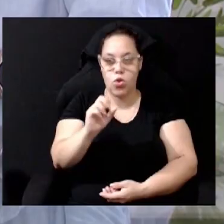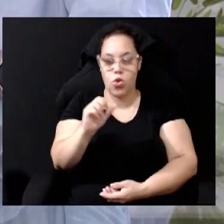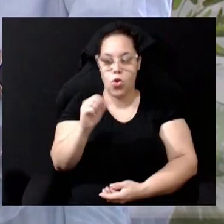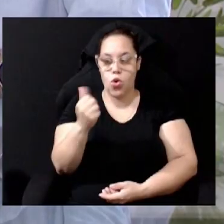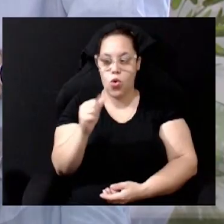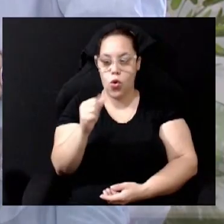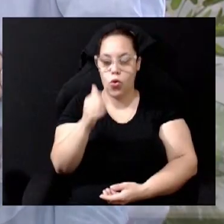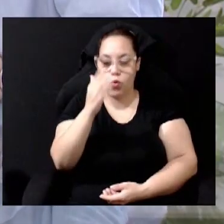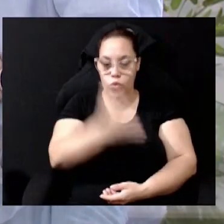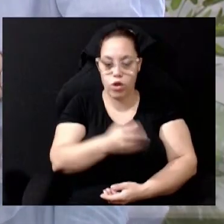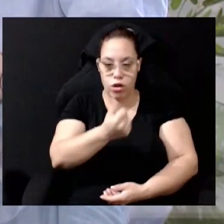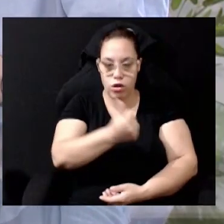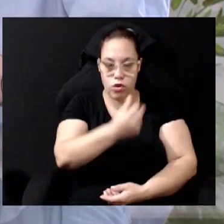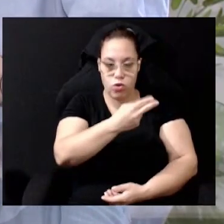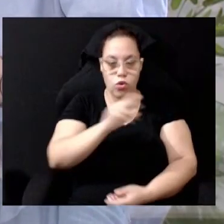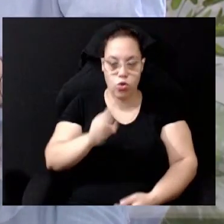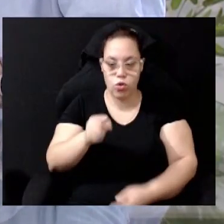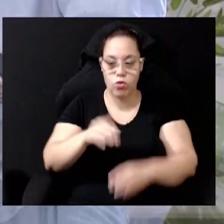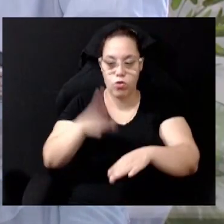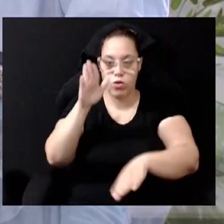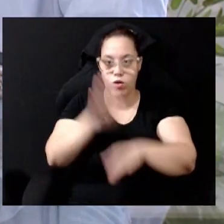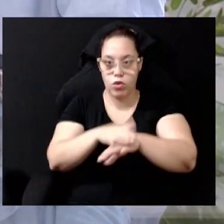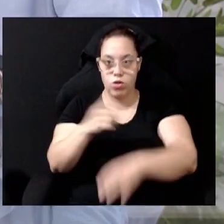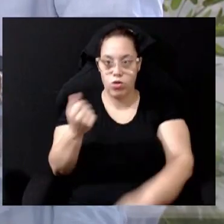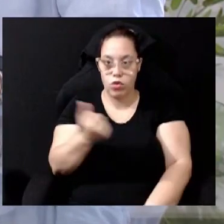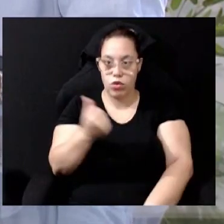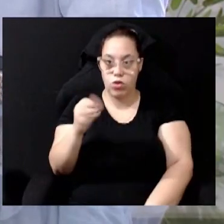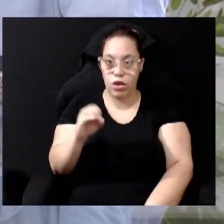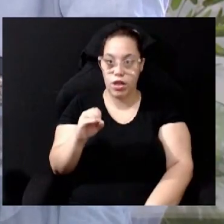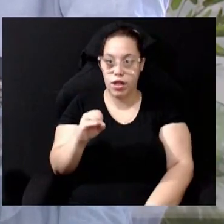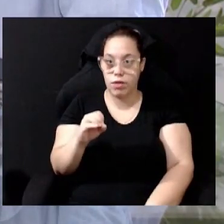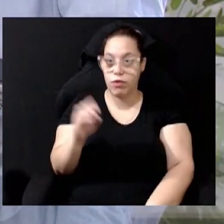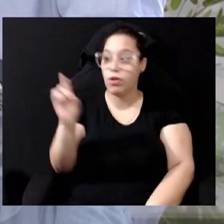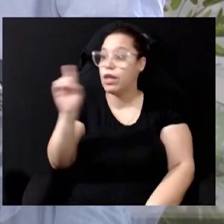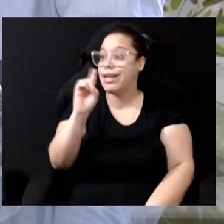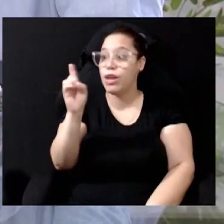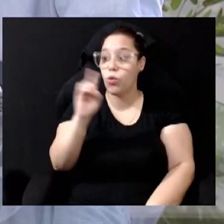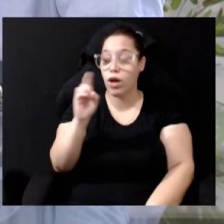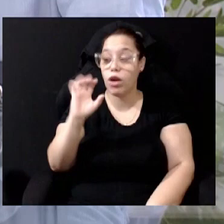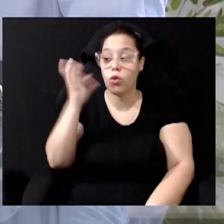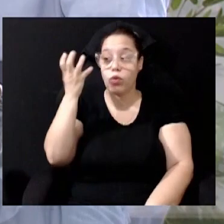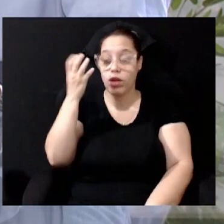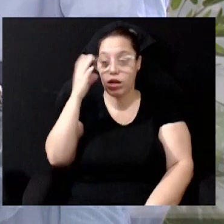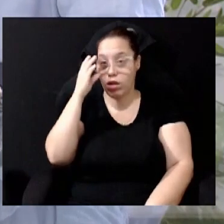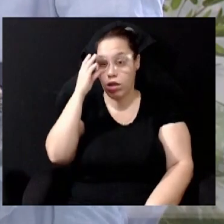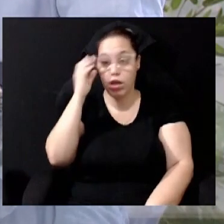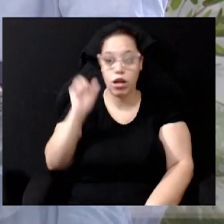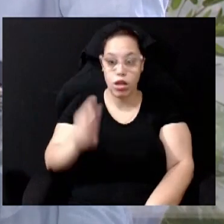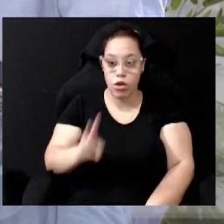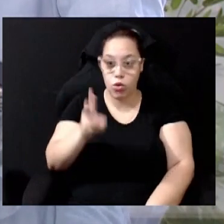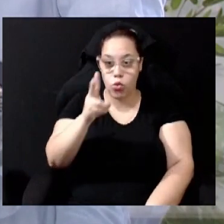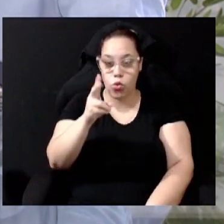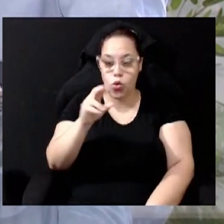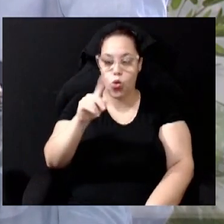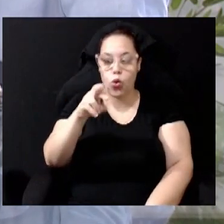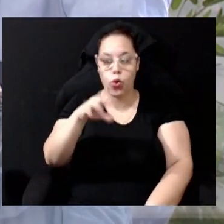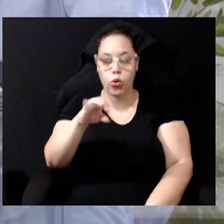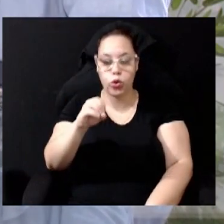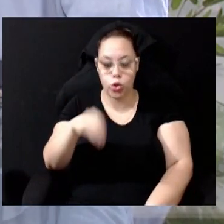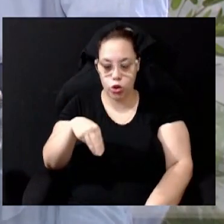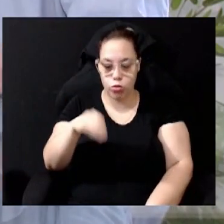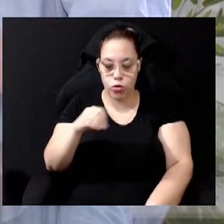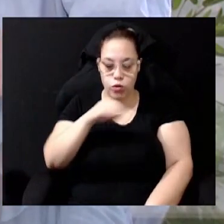sobre o 2.000 mais 1 dozeavos dos 10.000. Mas não é assim que acontece. Então é sempre sobre o último salário que a pessoa